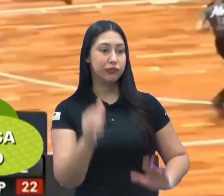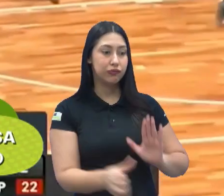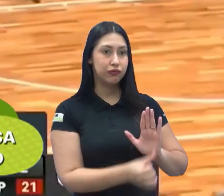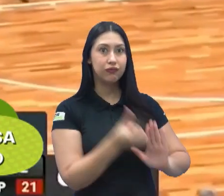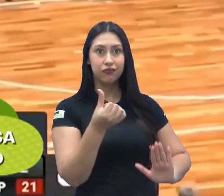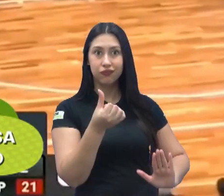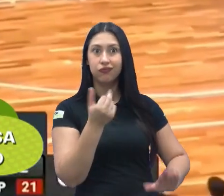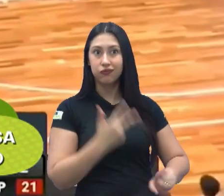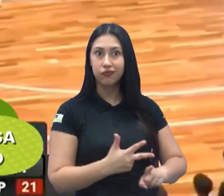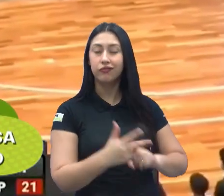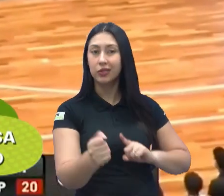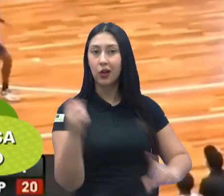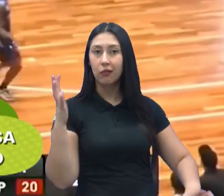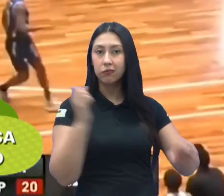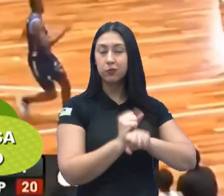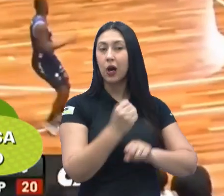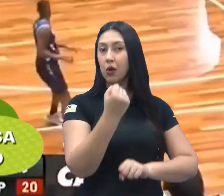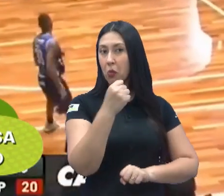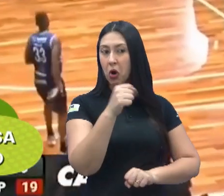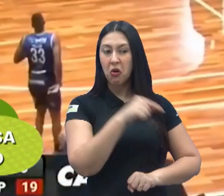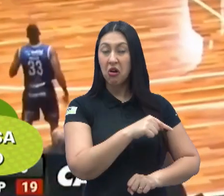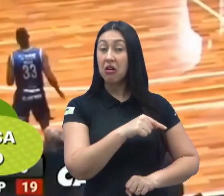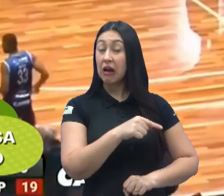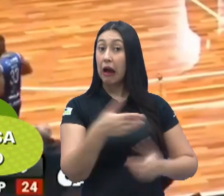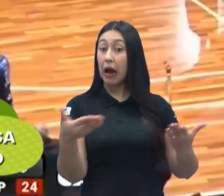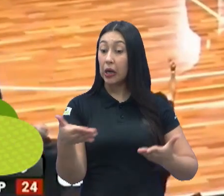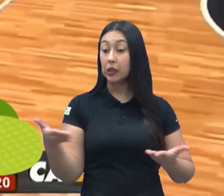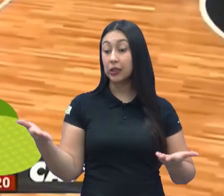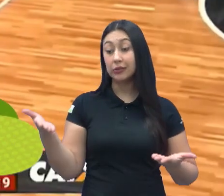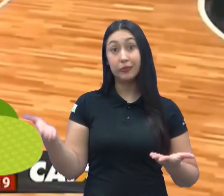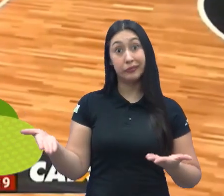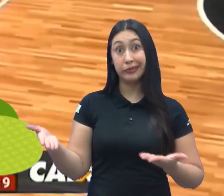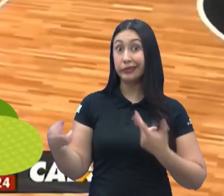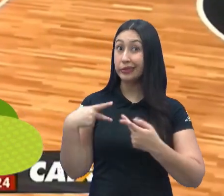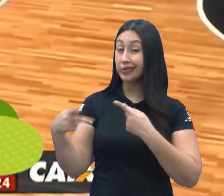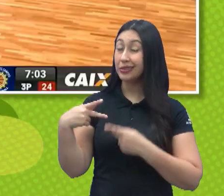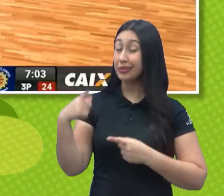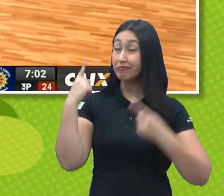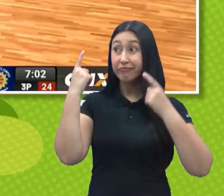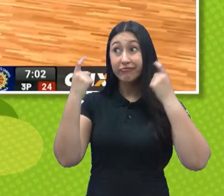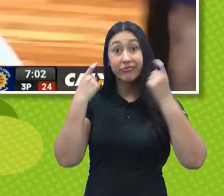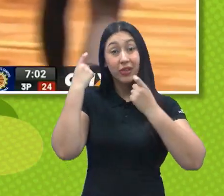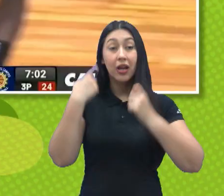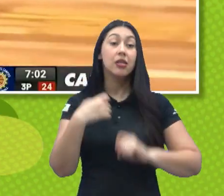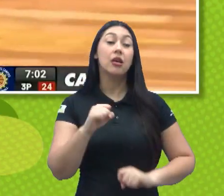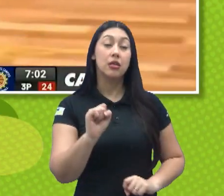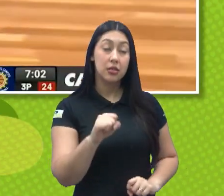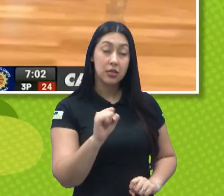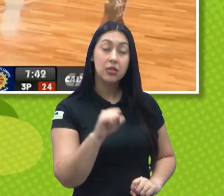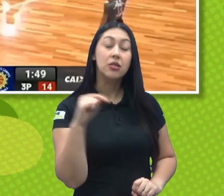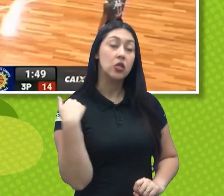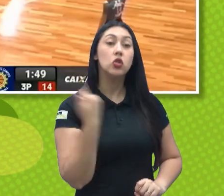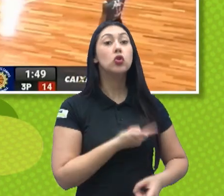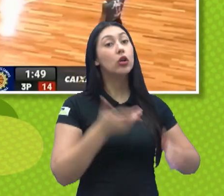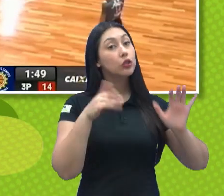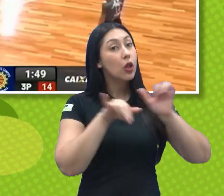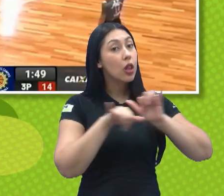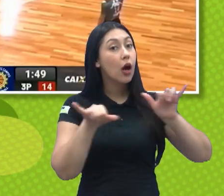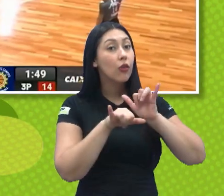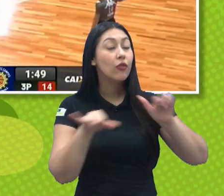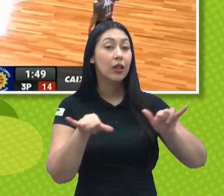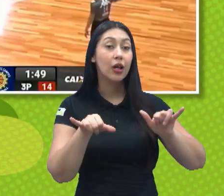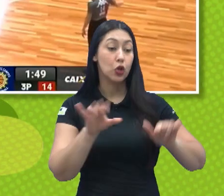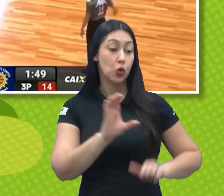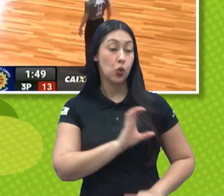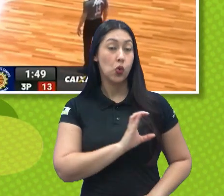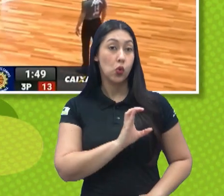em 8 jogos até aqui. Começa a preocupar, hein, Paulito? Com certeza, Vieira, a gente tinha alertado aqui na segunda-feira que esse time do